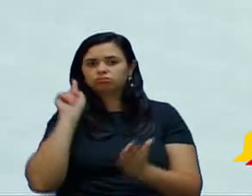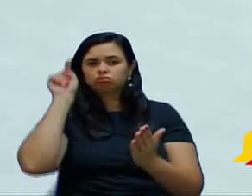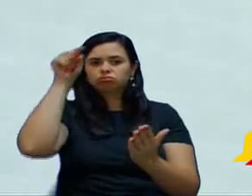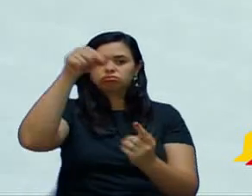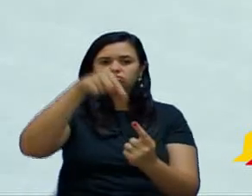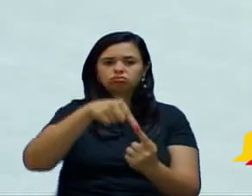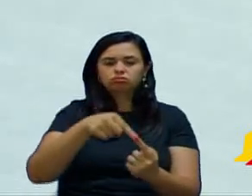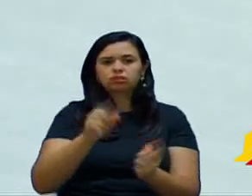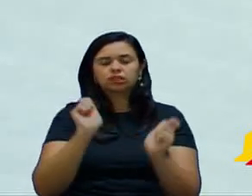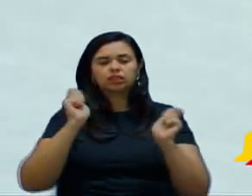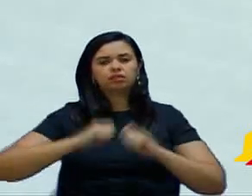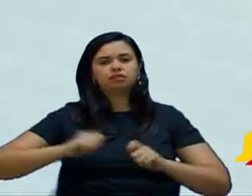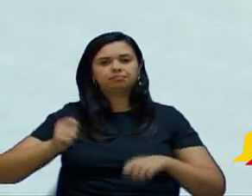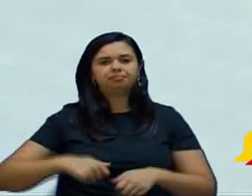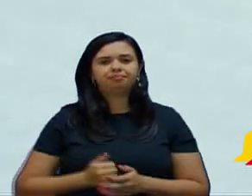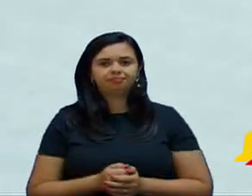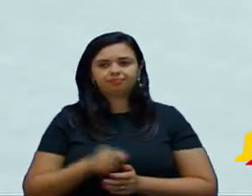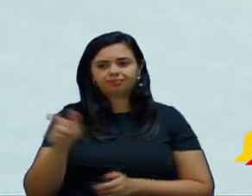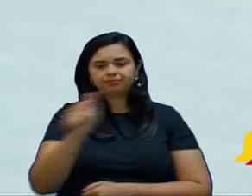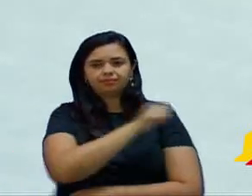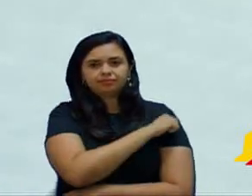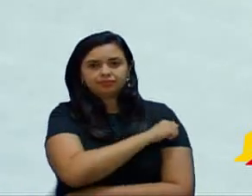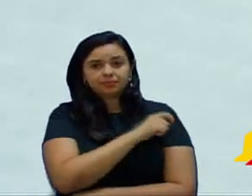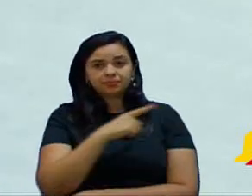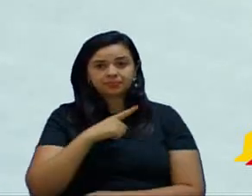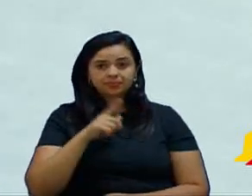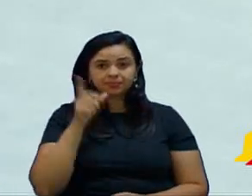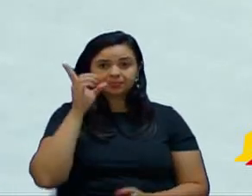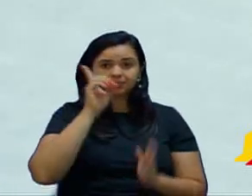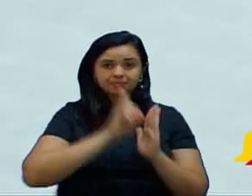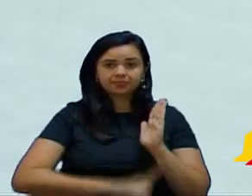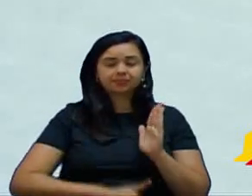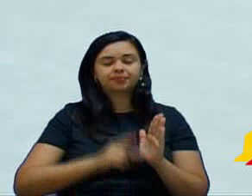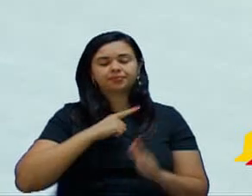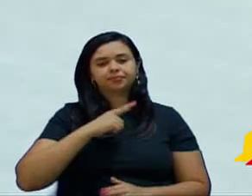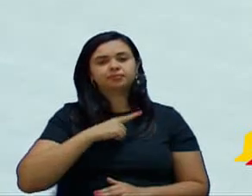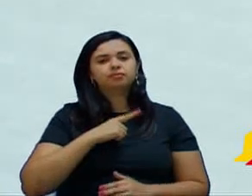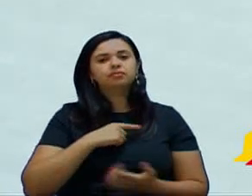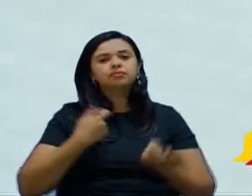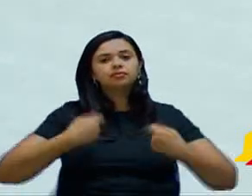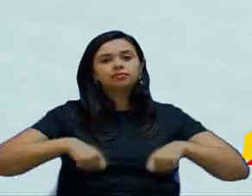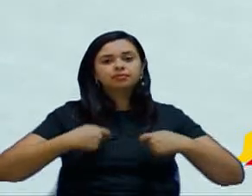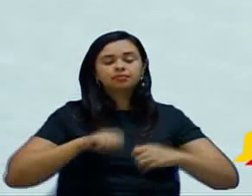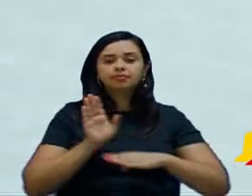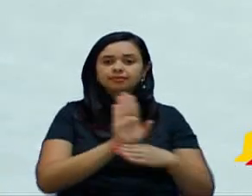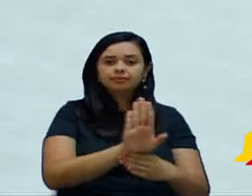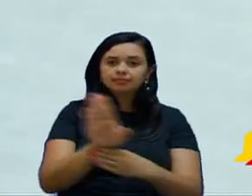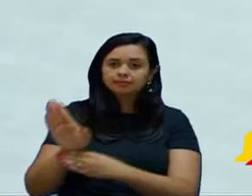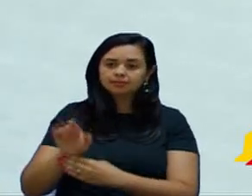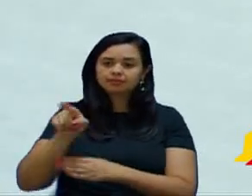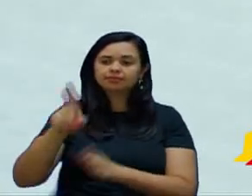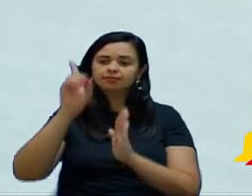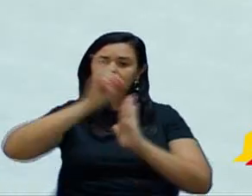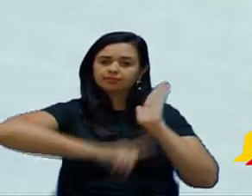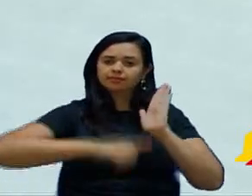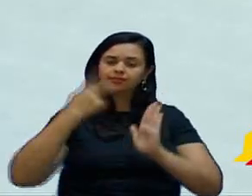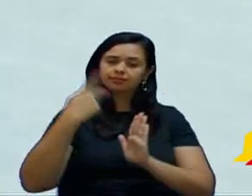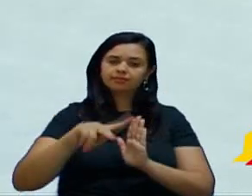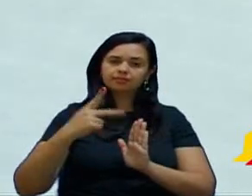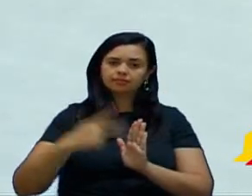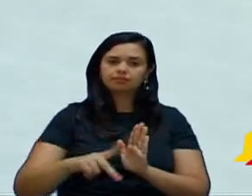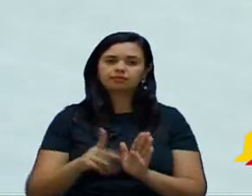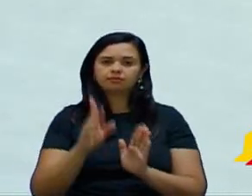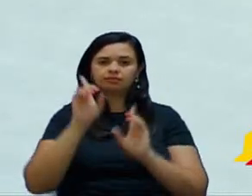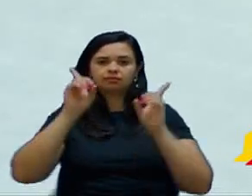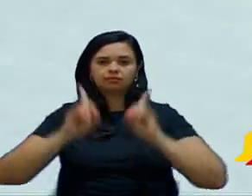aluno especial, ele tem seu direito. Então, nós precisamos fazer valer a pena e fazer valer o direito desse aluno